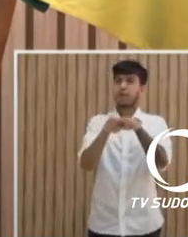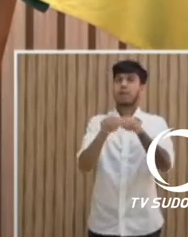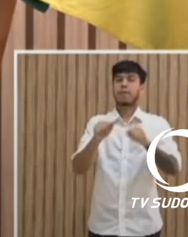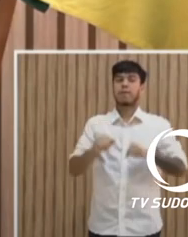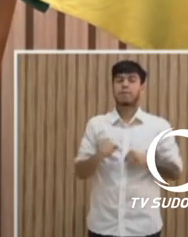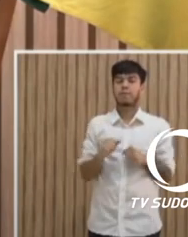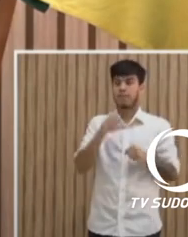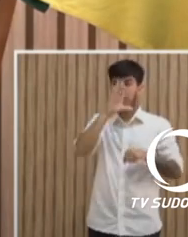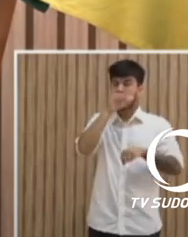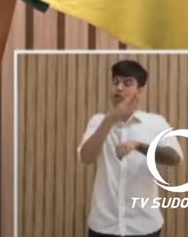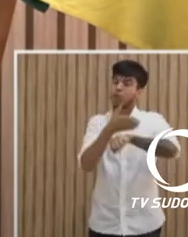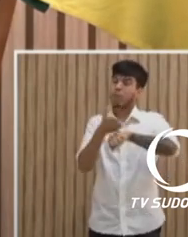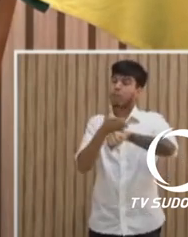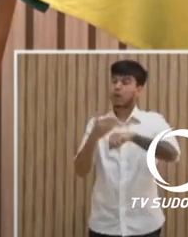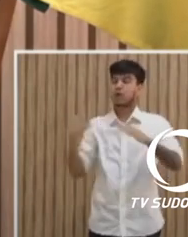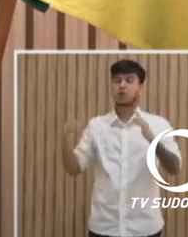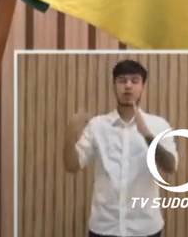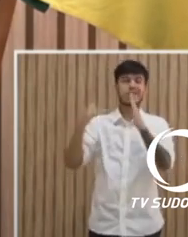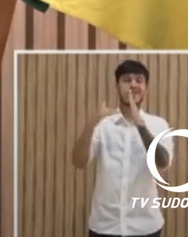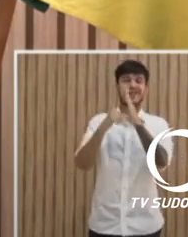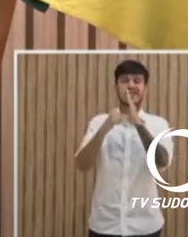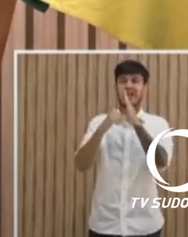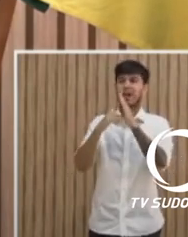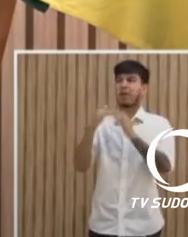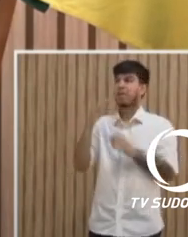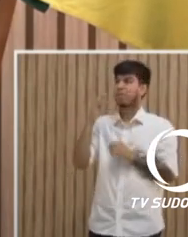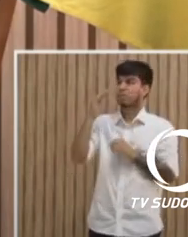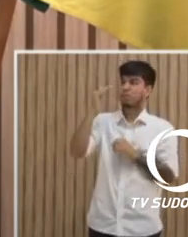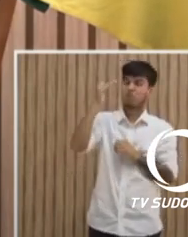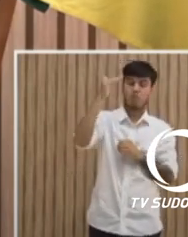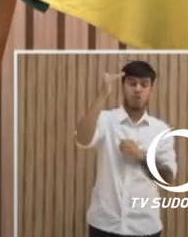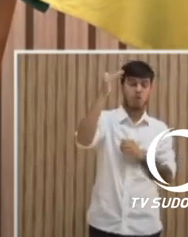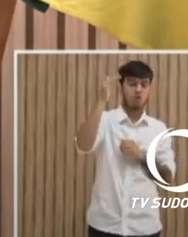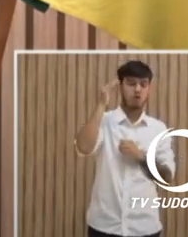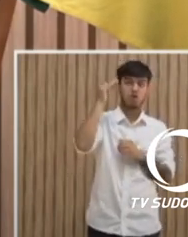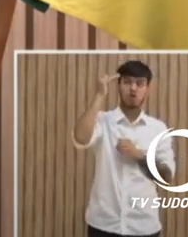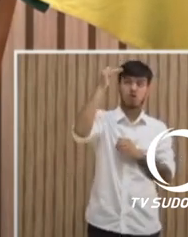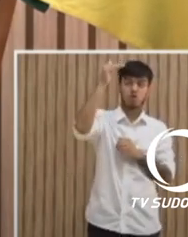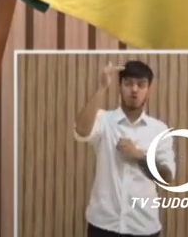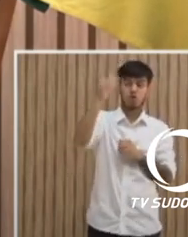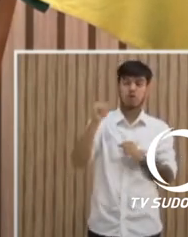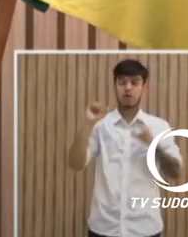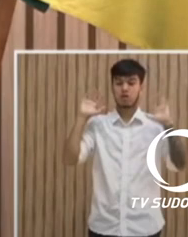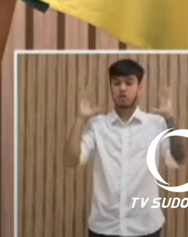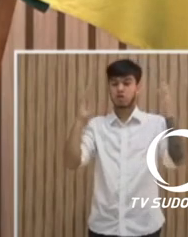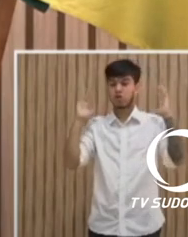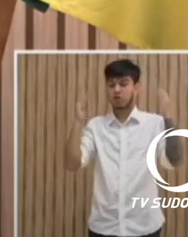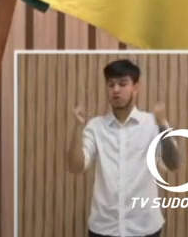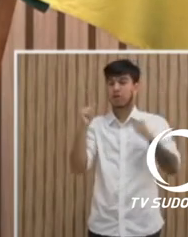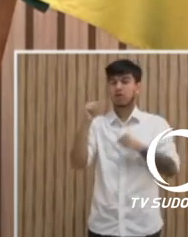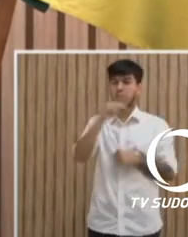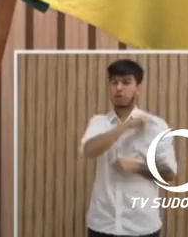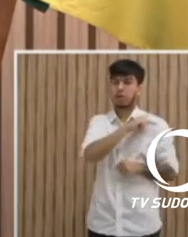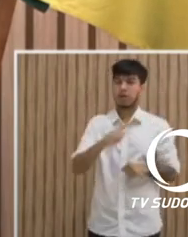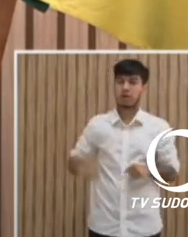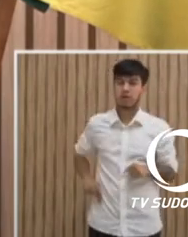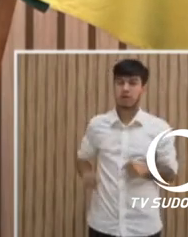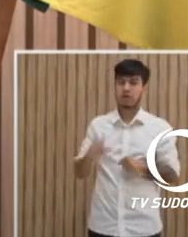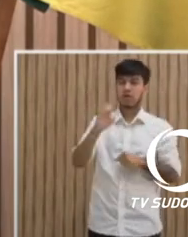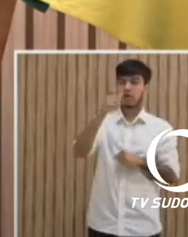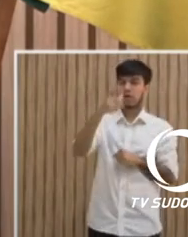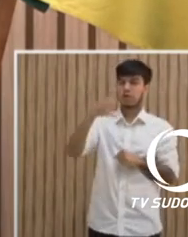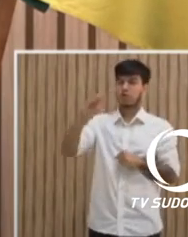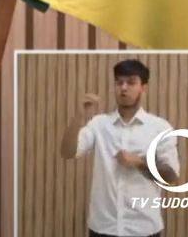Pato Branco chegará muito mais longe do que já chegou sucesso Presidente Eduardo sucesso a nova